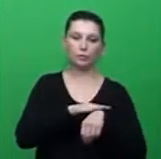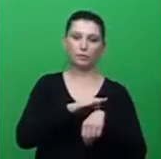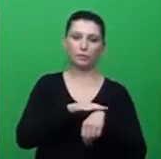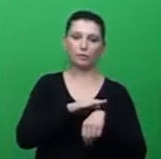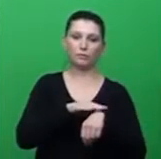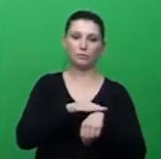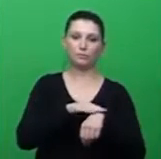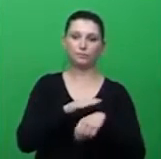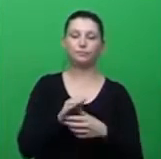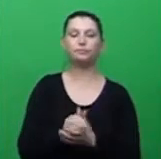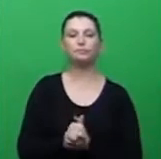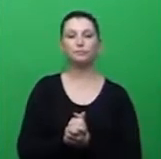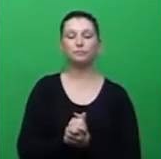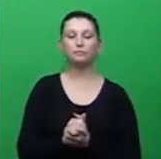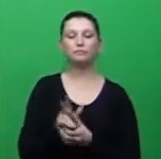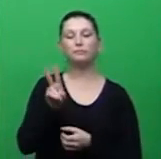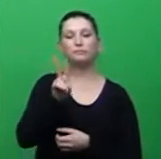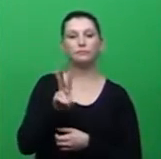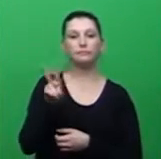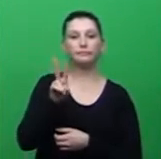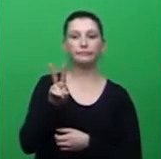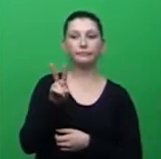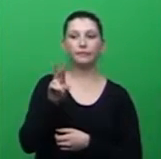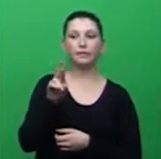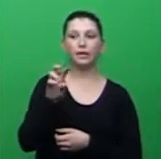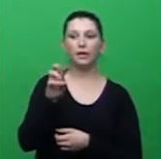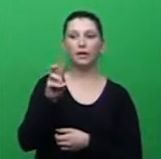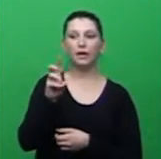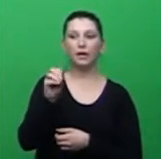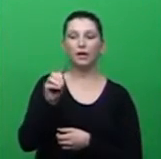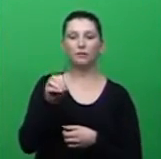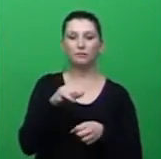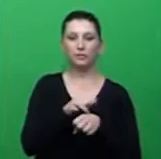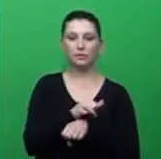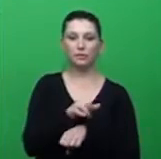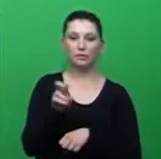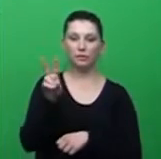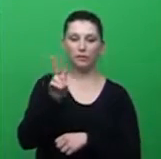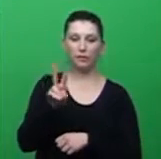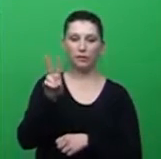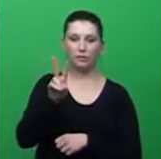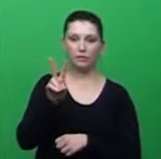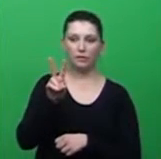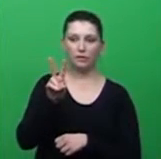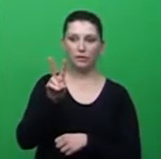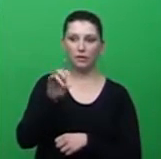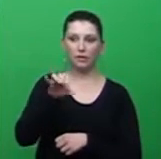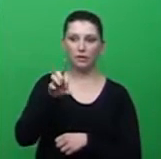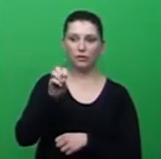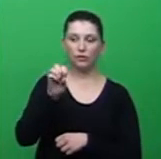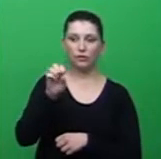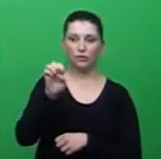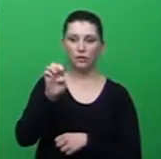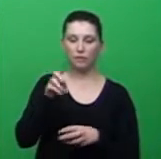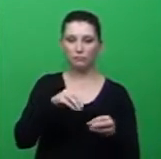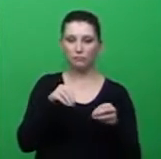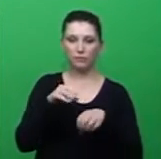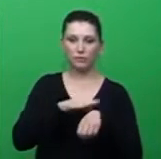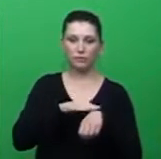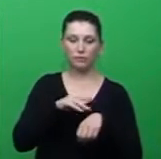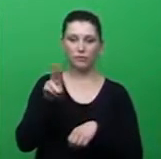Zappellini. Pela ordem, vereador Ricardo Fabris, ausente. Pela ordem, vereador José Carlos Melo, declina. Pela